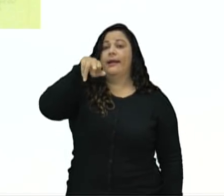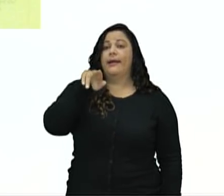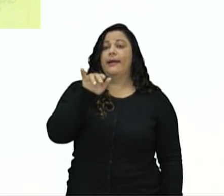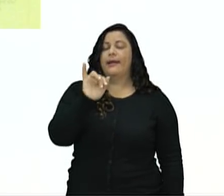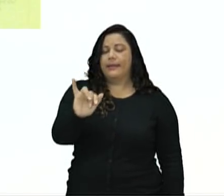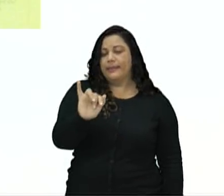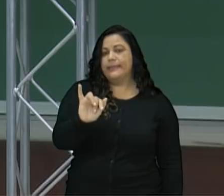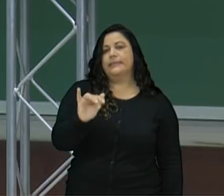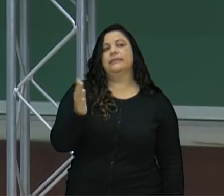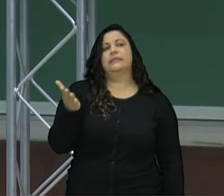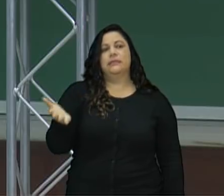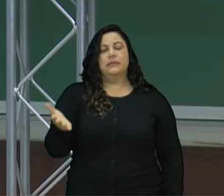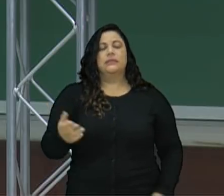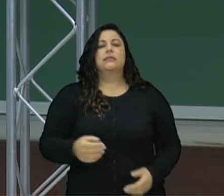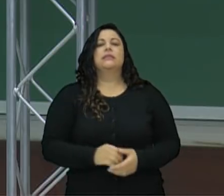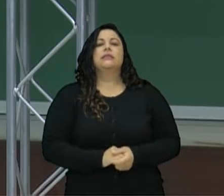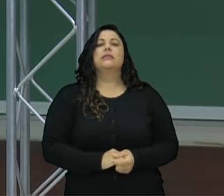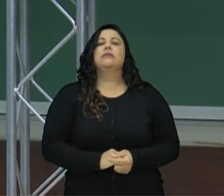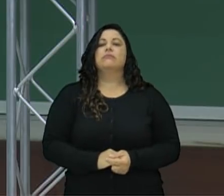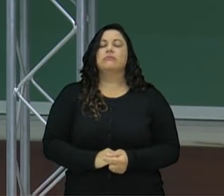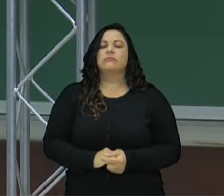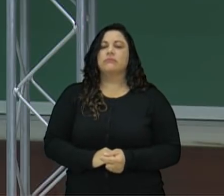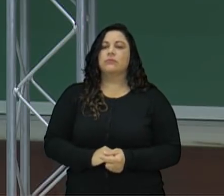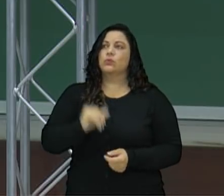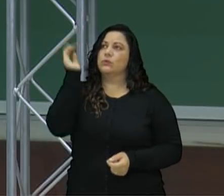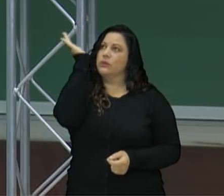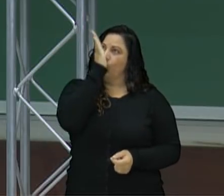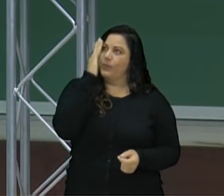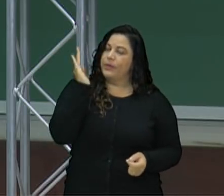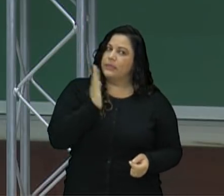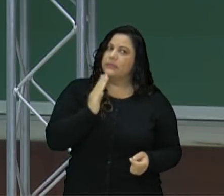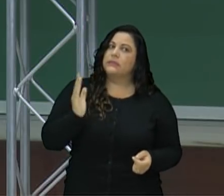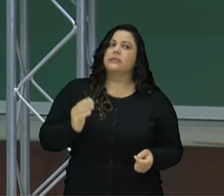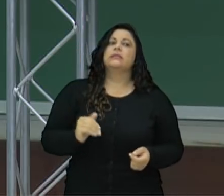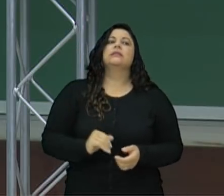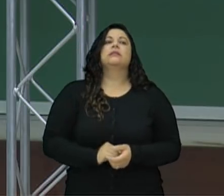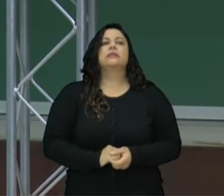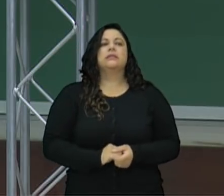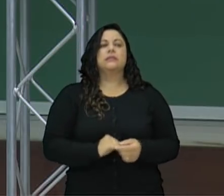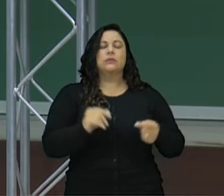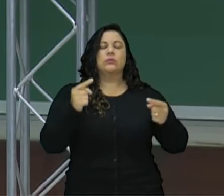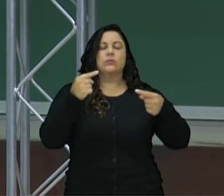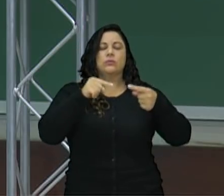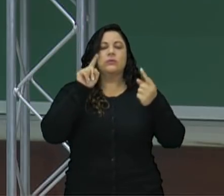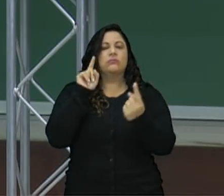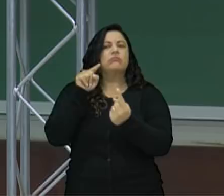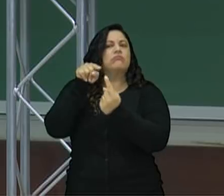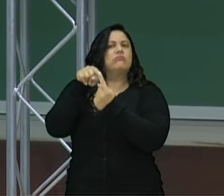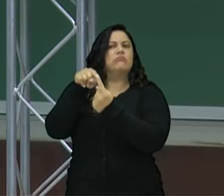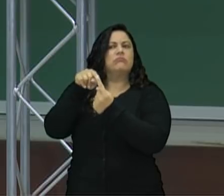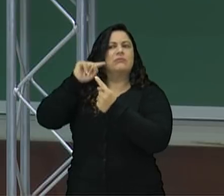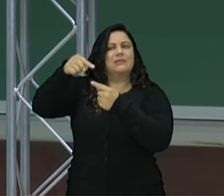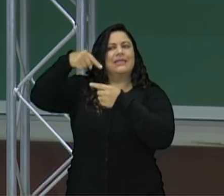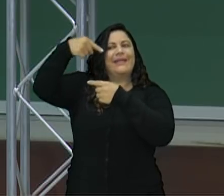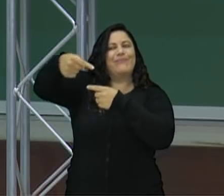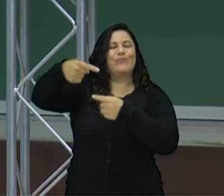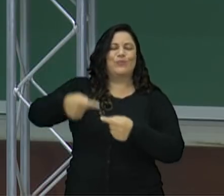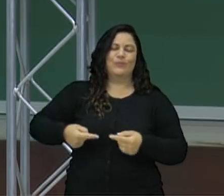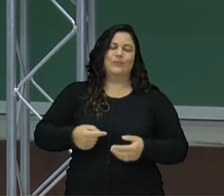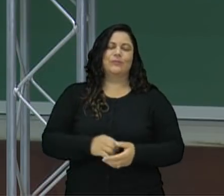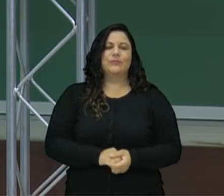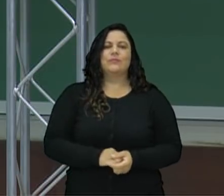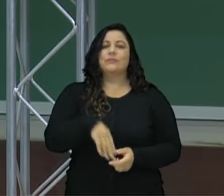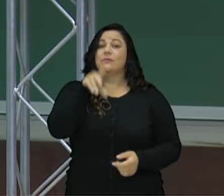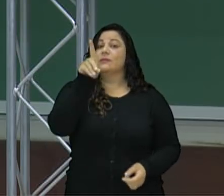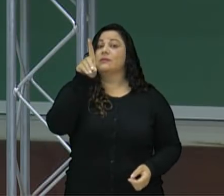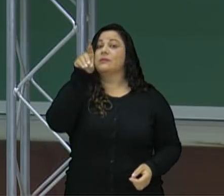é uma locução prepositiva que a gente tem ali, e esse daqui, ele vai se referir a algo que vem depois, né, que é